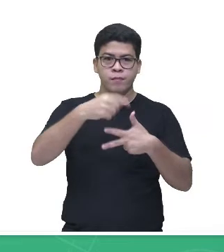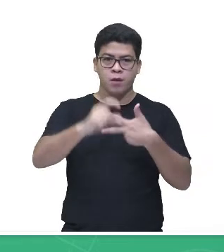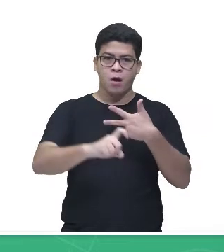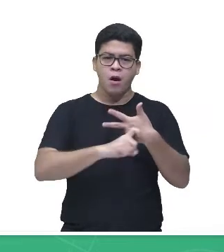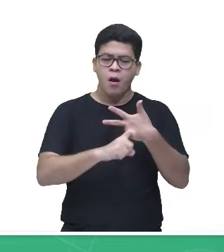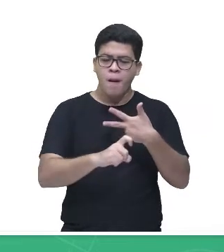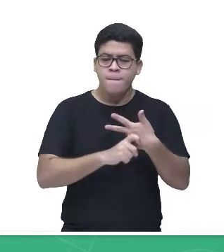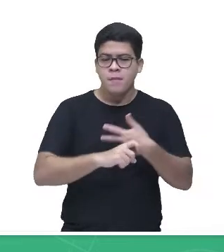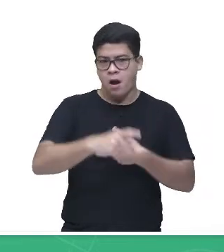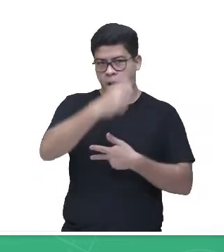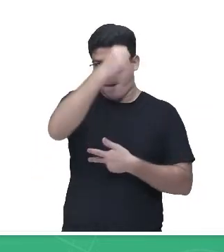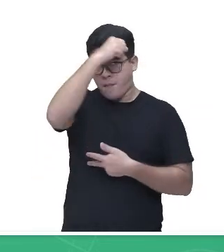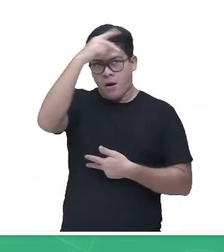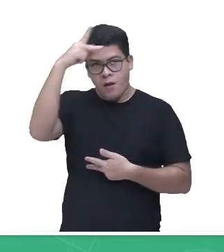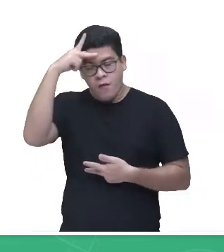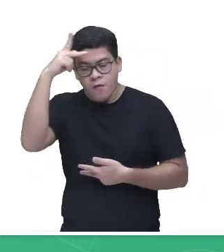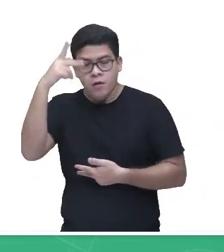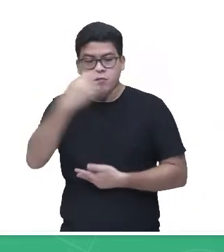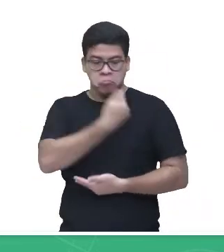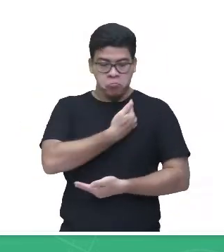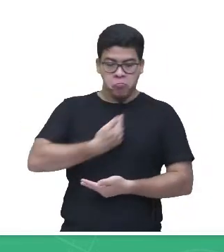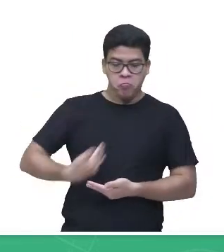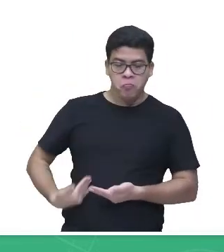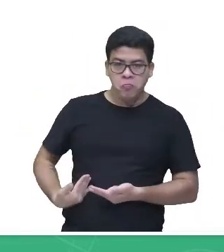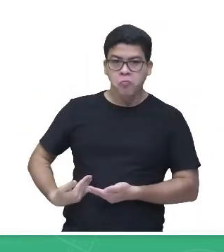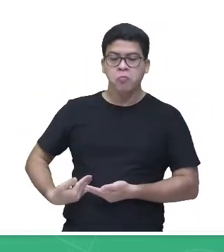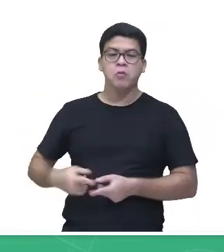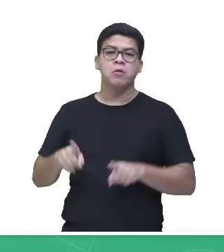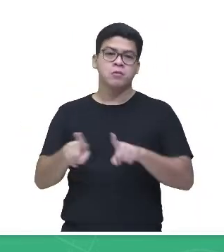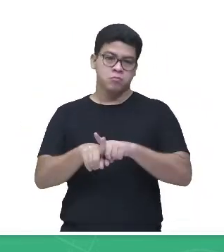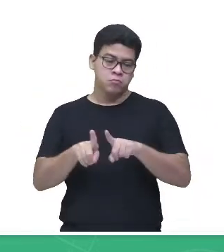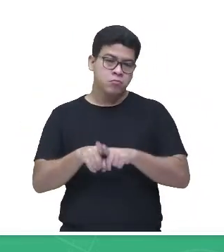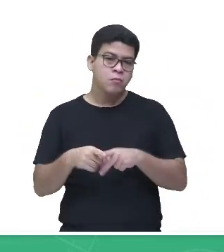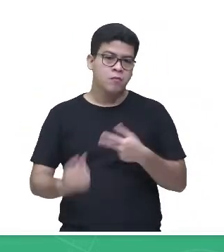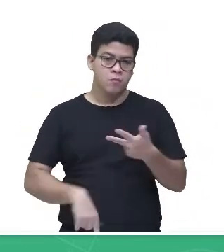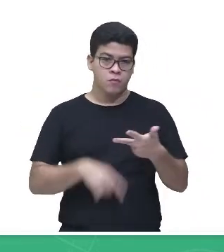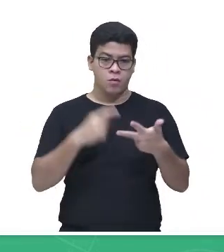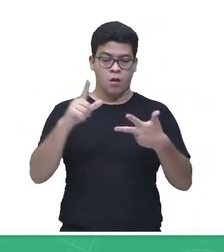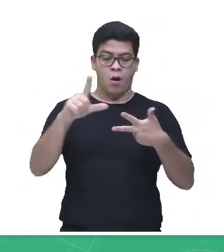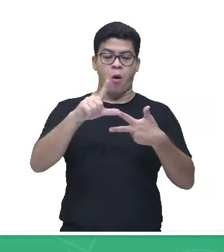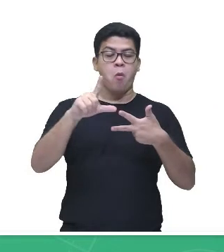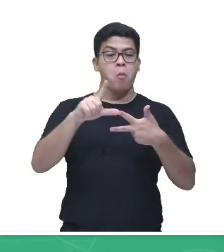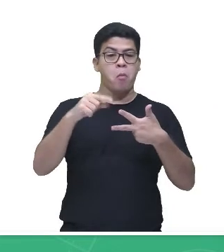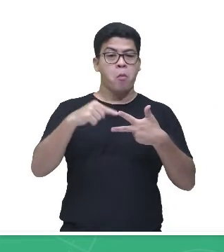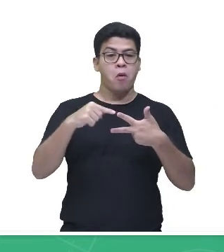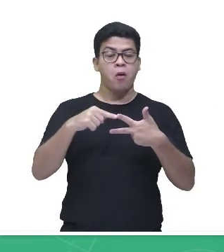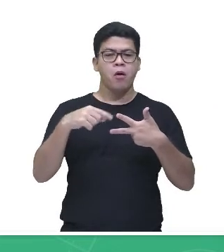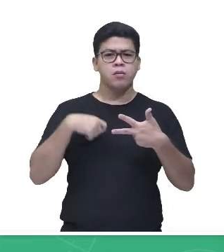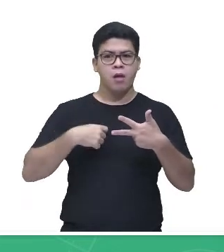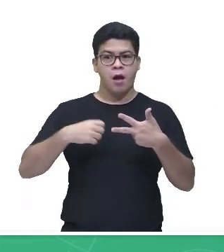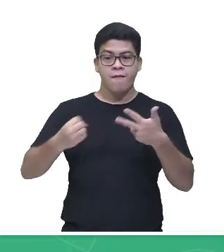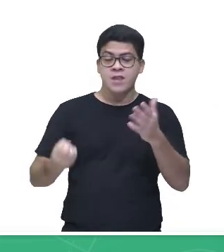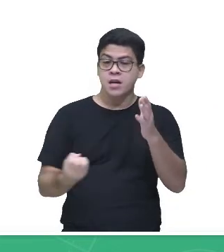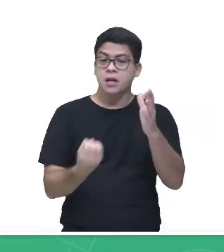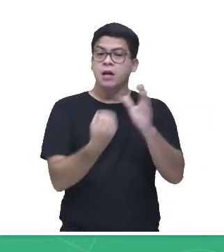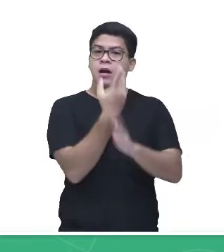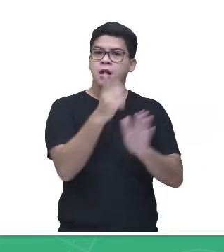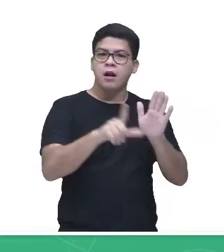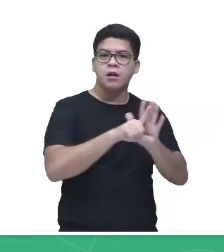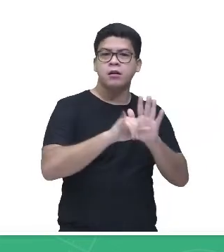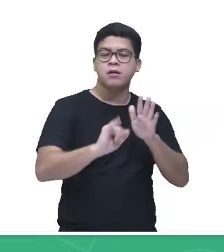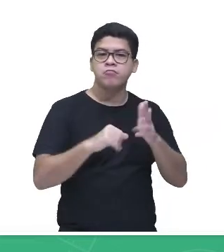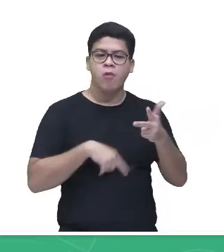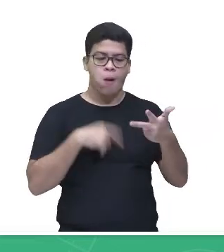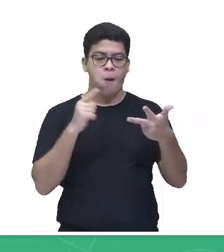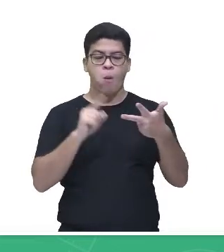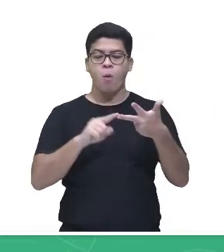prefeito, o governador e o presidente, certo? O legislativo, que vai criar as leis, elaborar as leis, e o